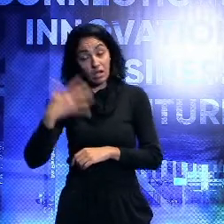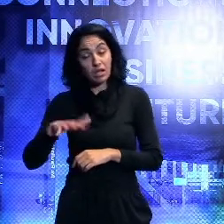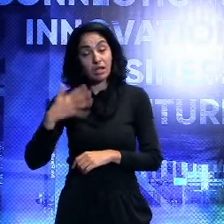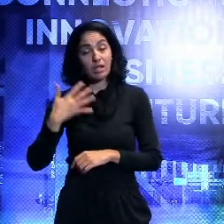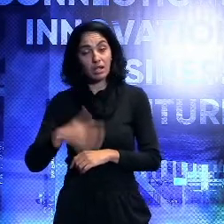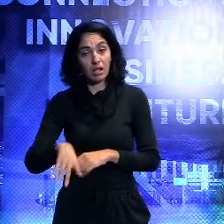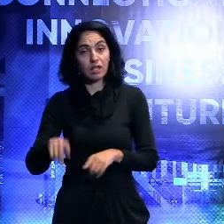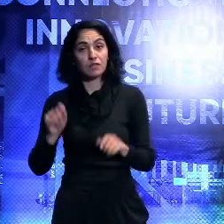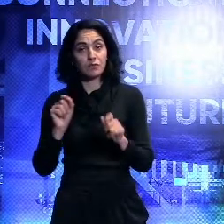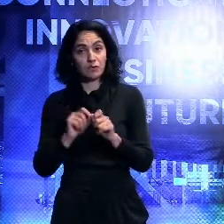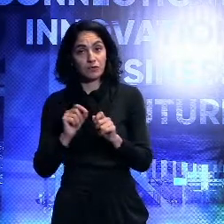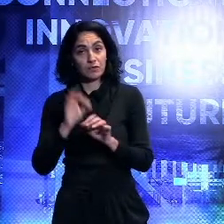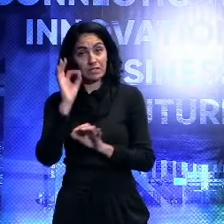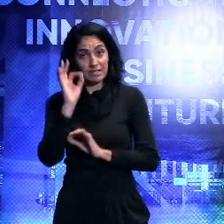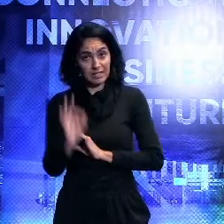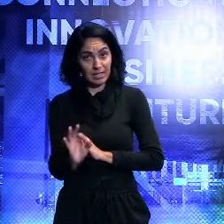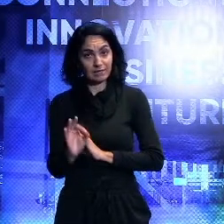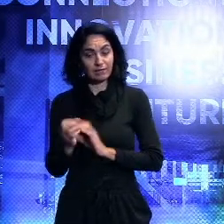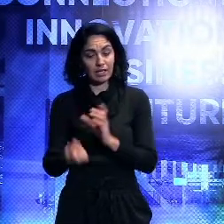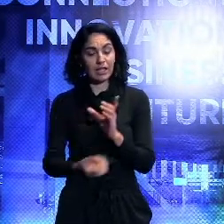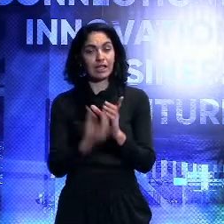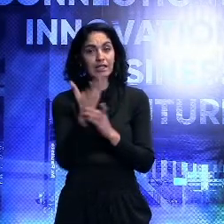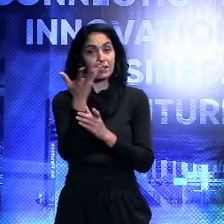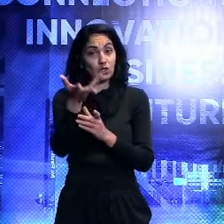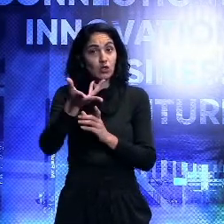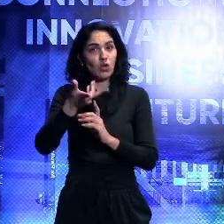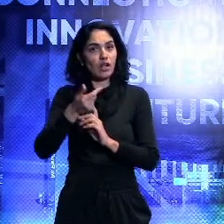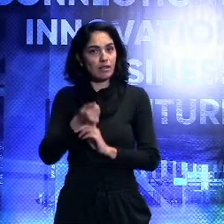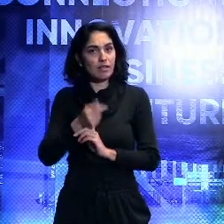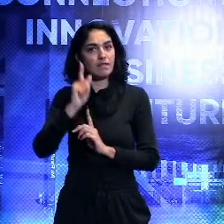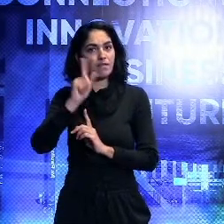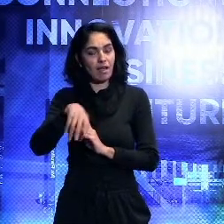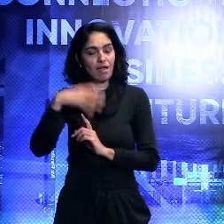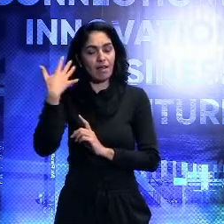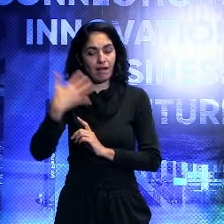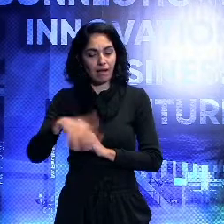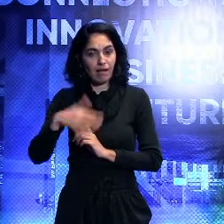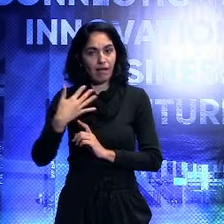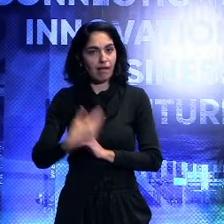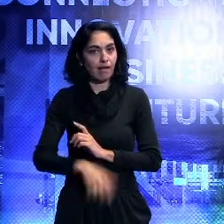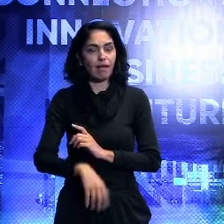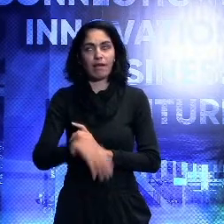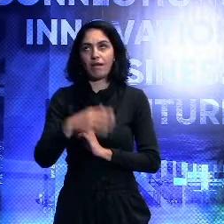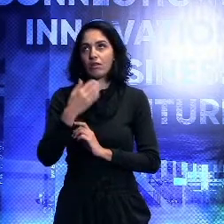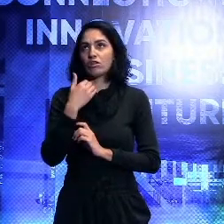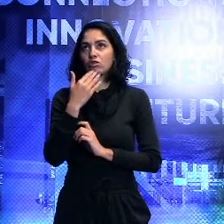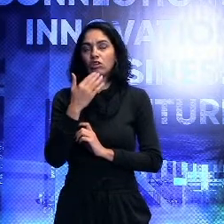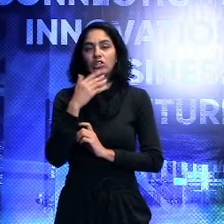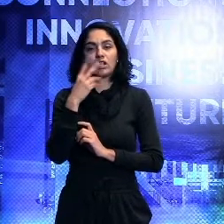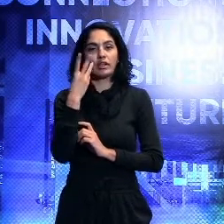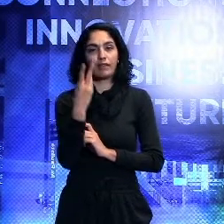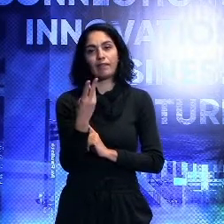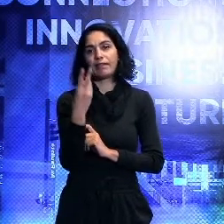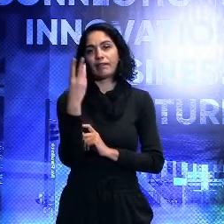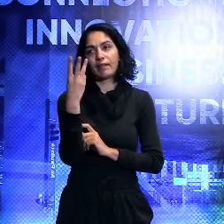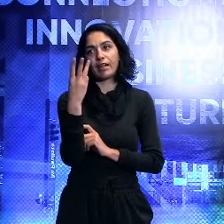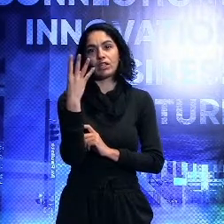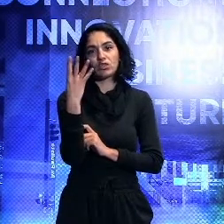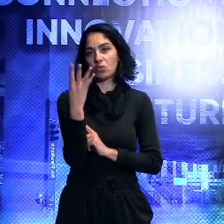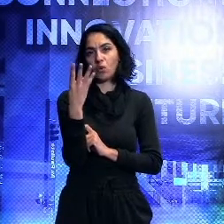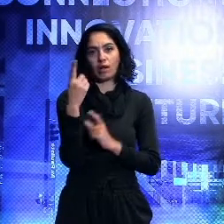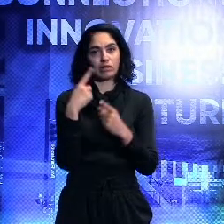direito. Tá? A criação qualitativa de pessoa não é aquele brainstorming que você faz 3, 4 vezes até fechar as fichas de persona na empresa.